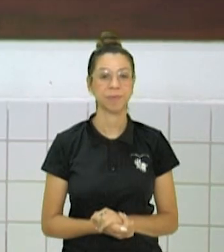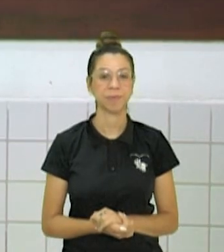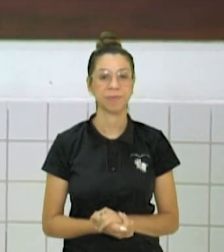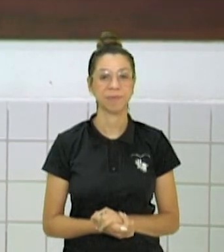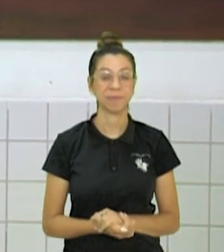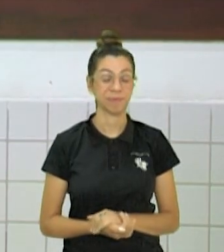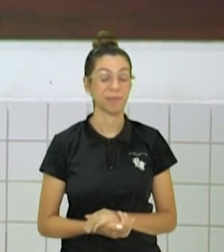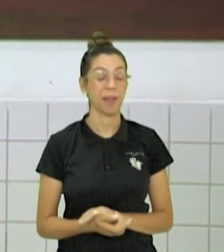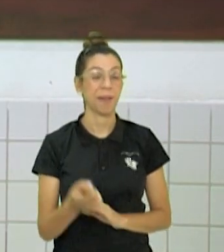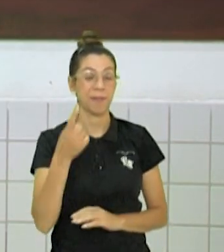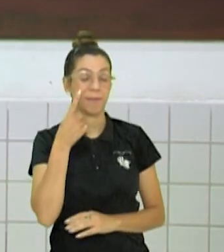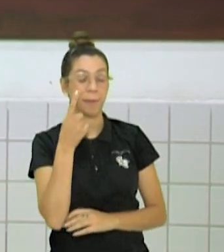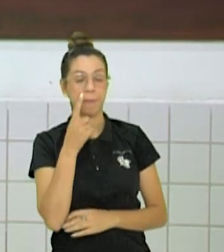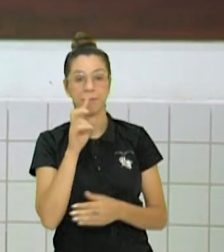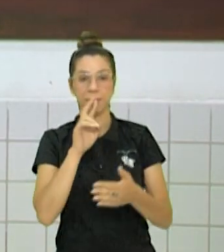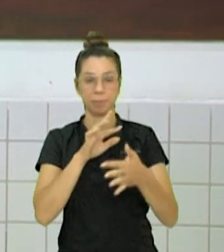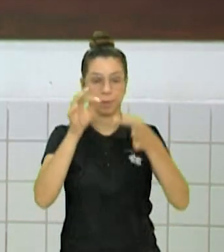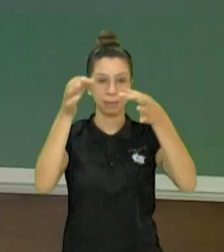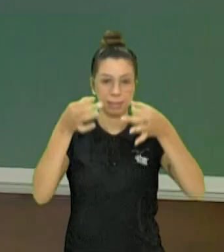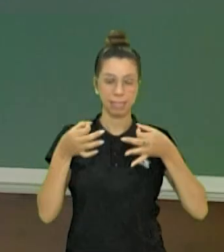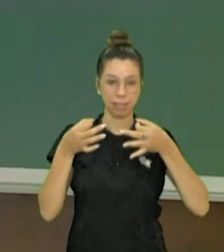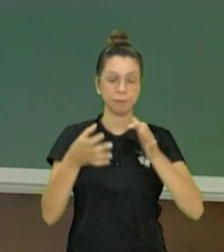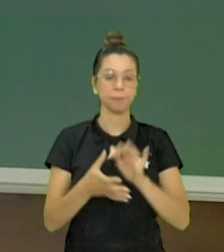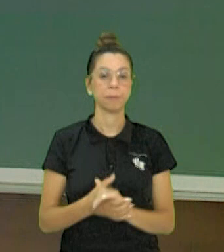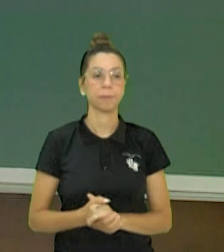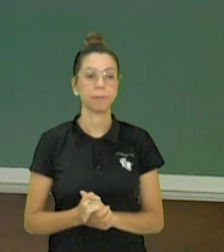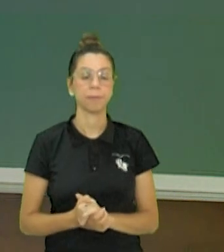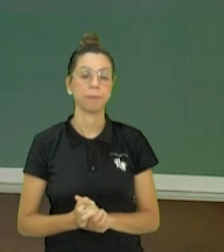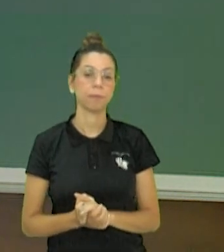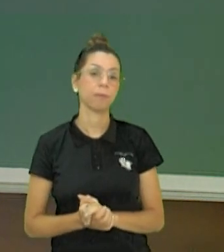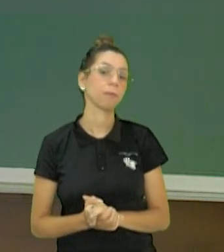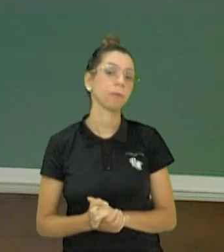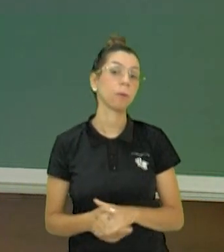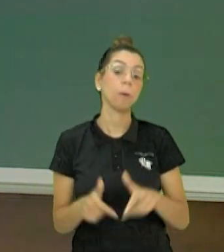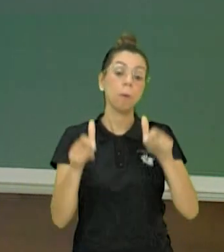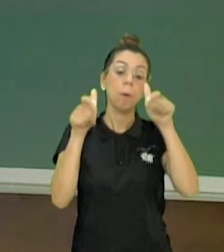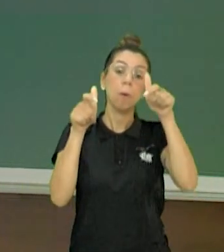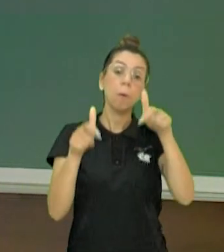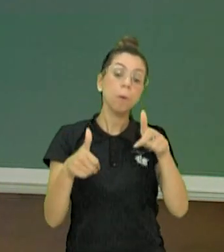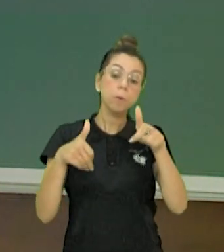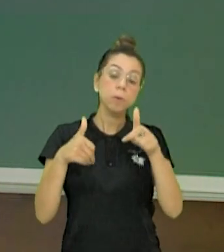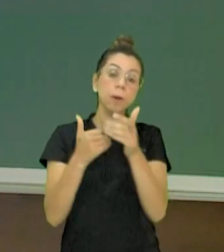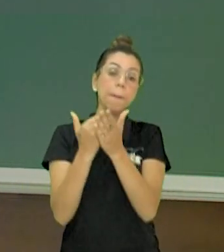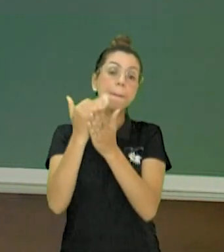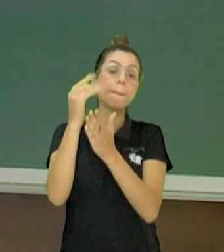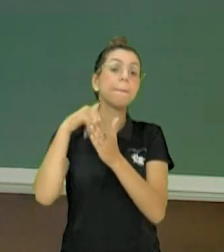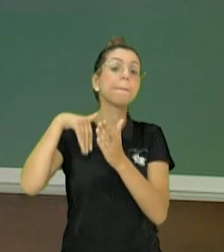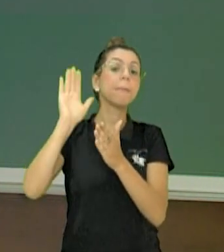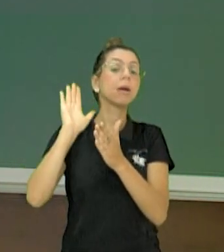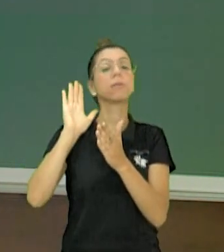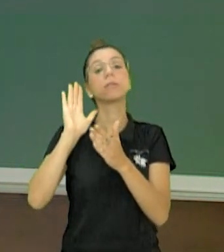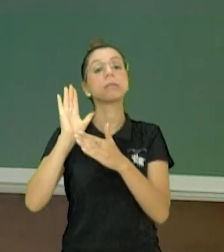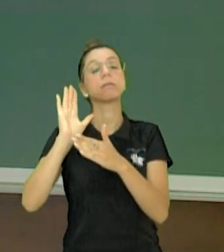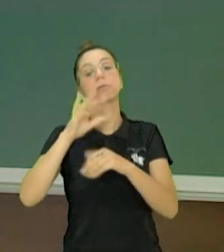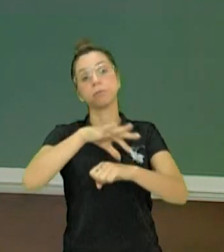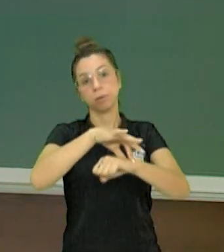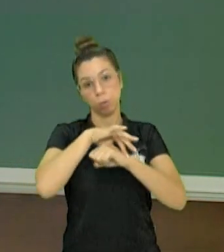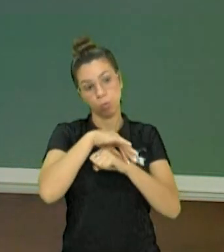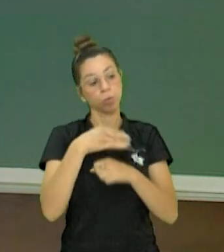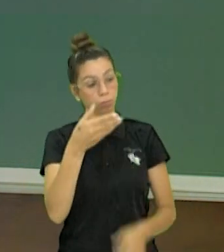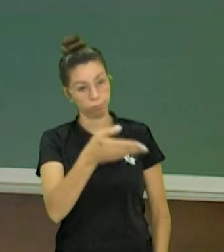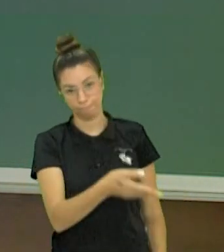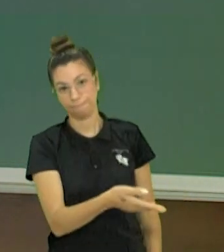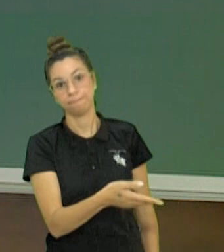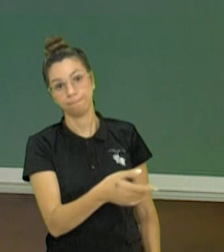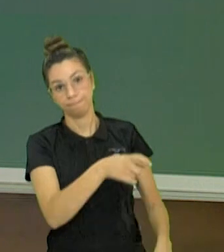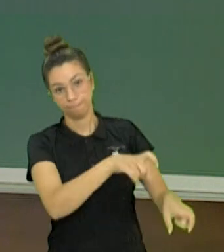Bora ver aqui, pessoal? Então vamos lá. Where is safer? Onde é mais seguro? In the country. No campo.